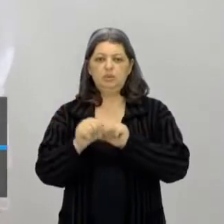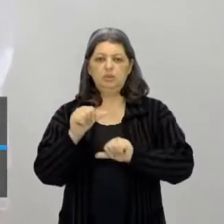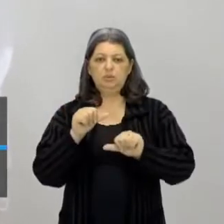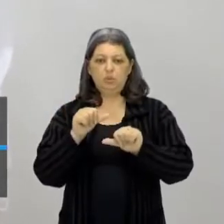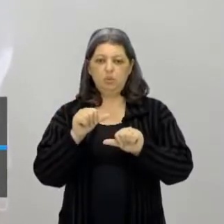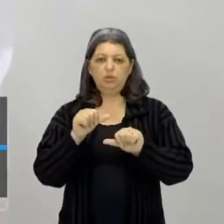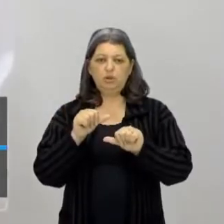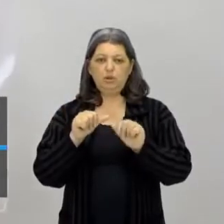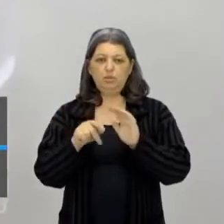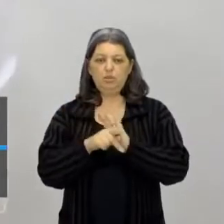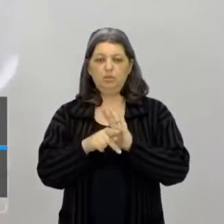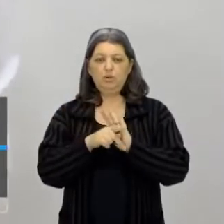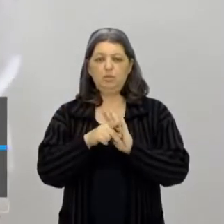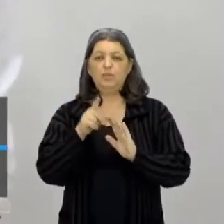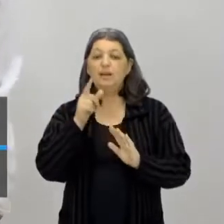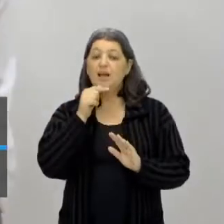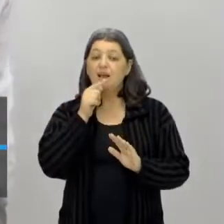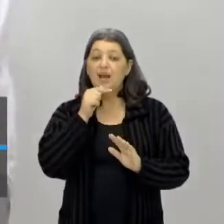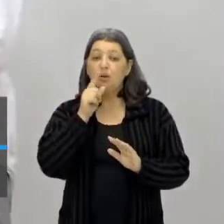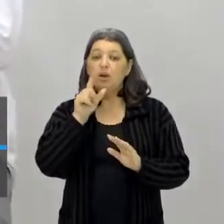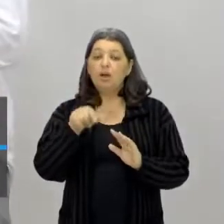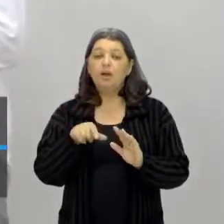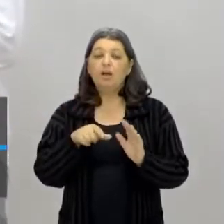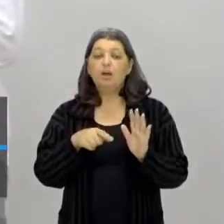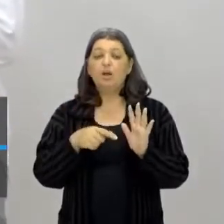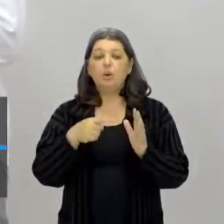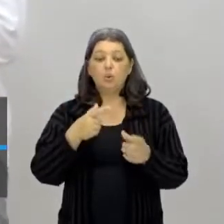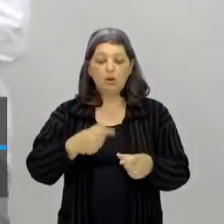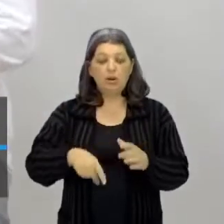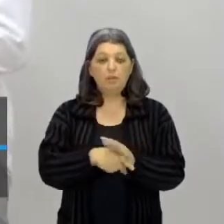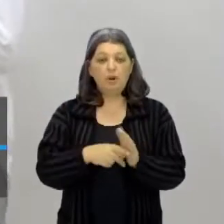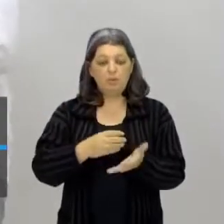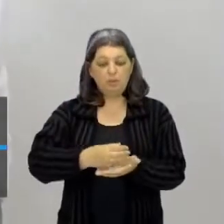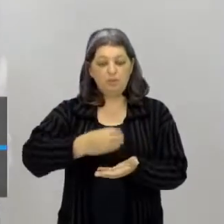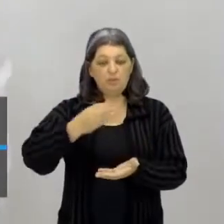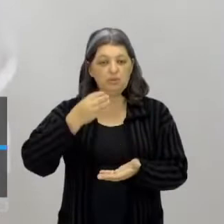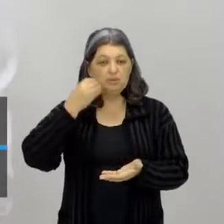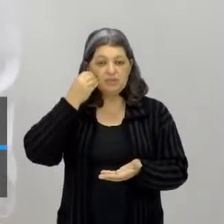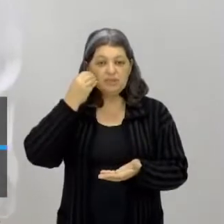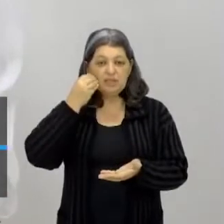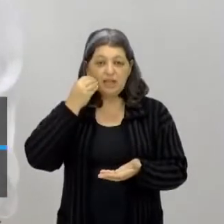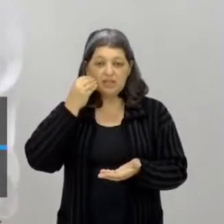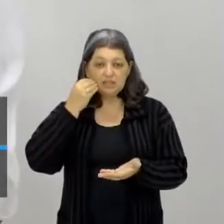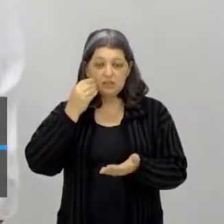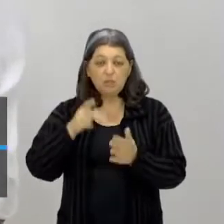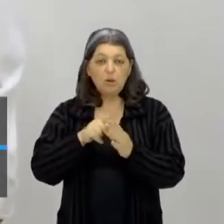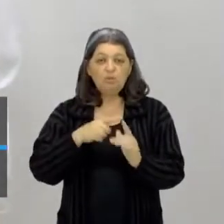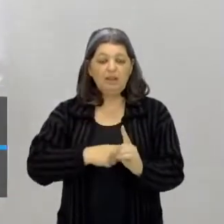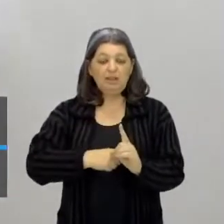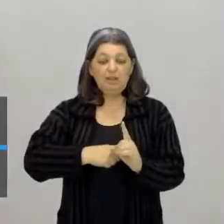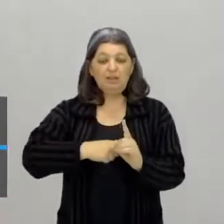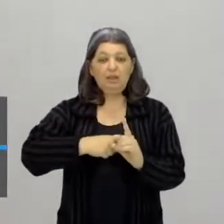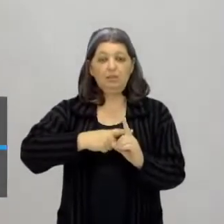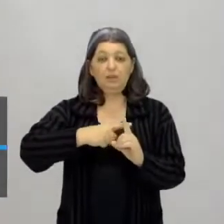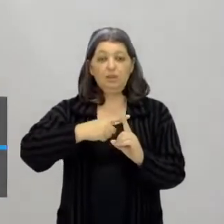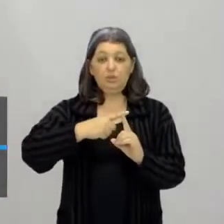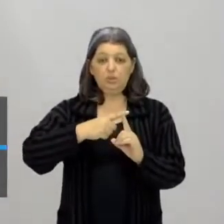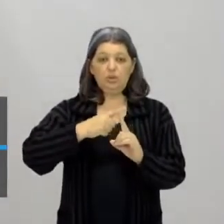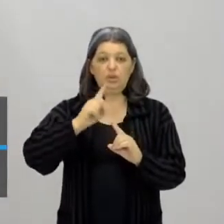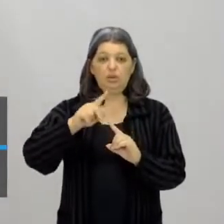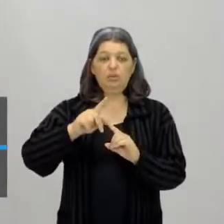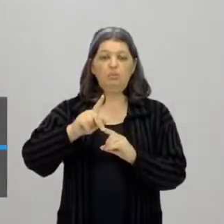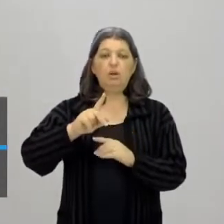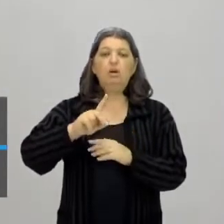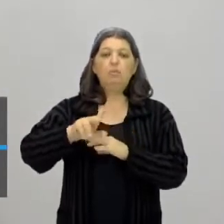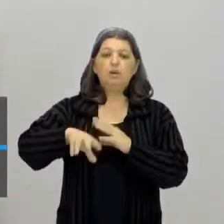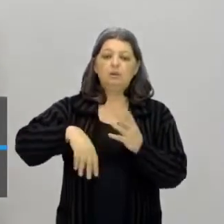a água, olha só. E aí é um simulador bacana para você sempre lembrar que o que a gente chama de temperatura é o grau de agitação das